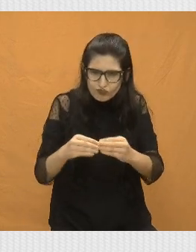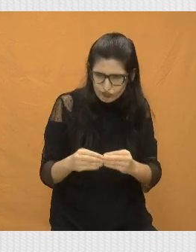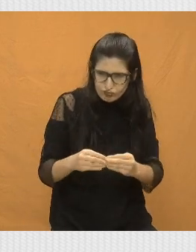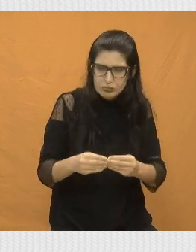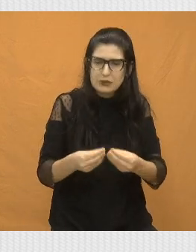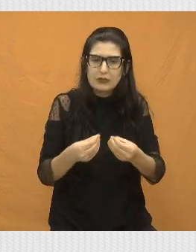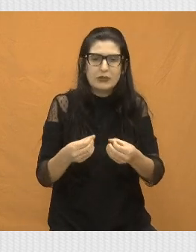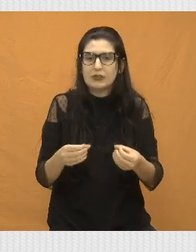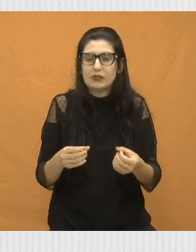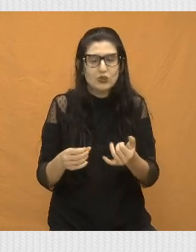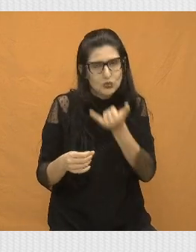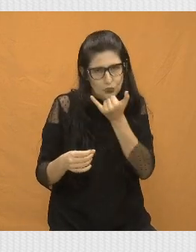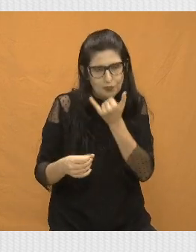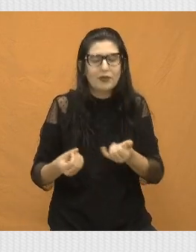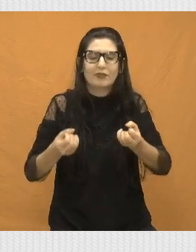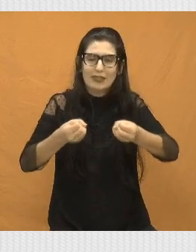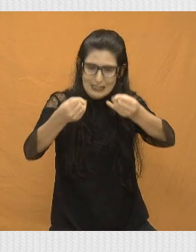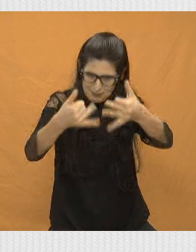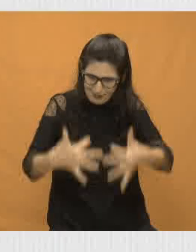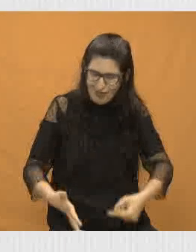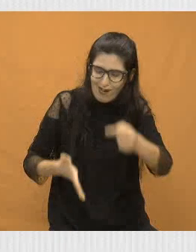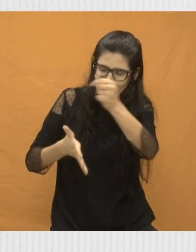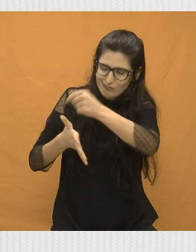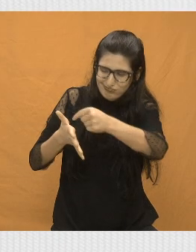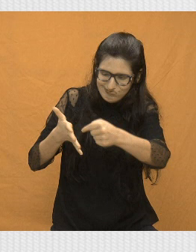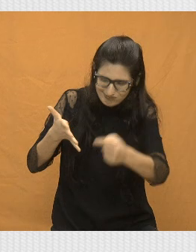posteriormente, das despesas.